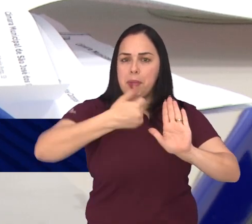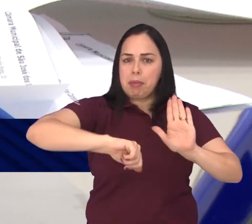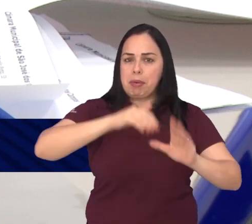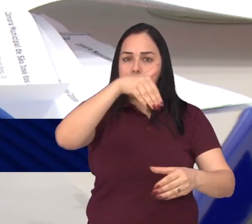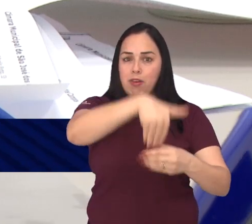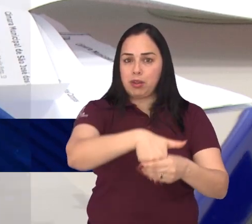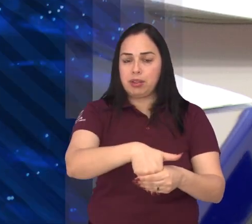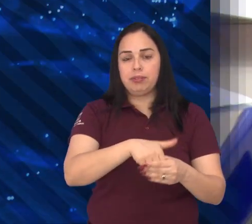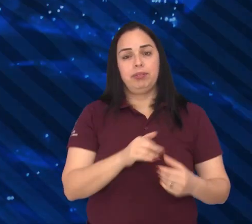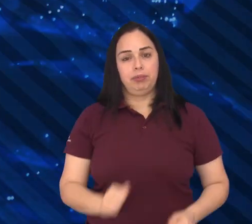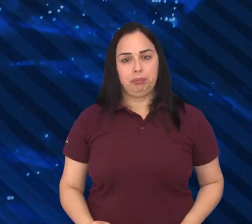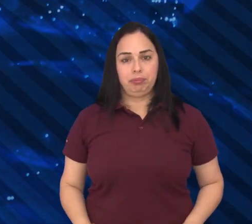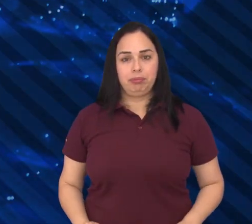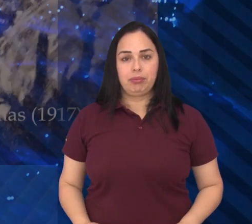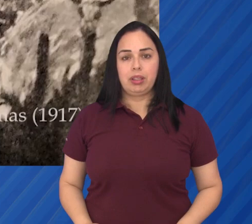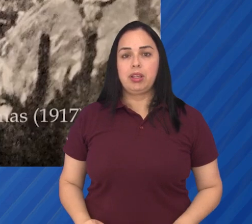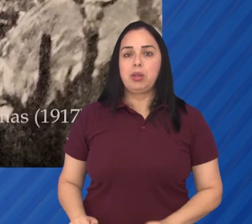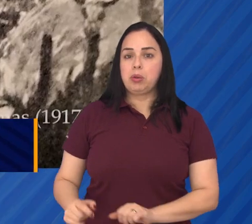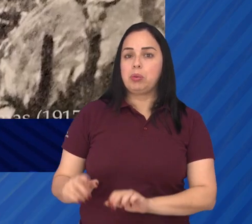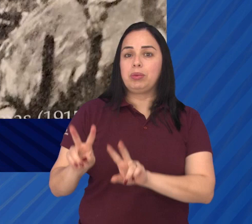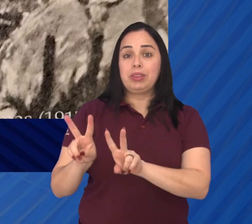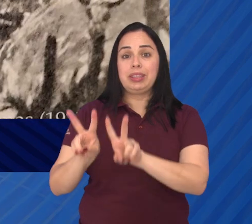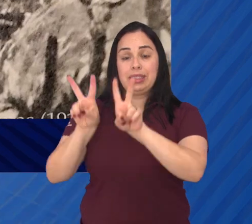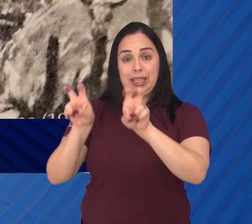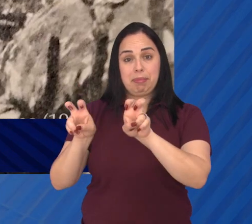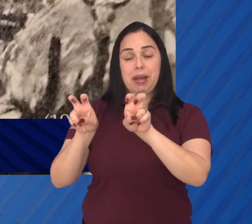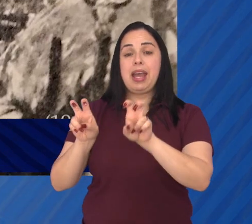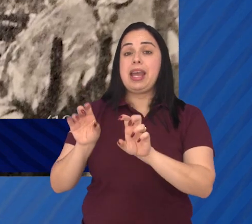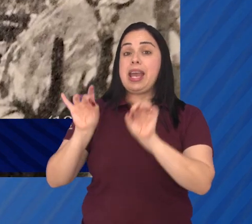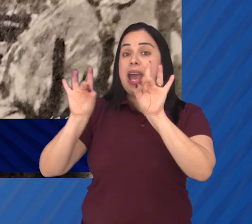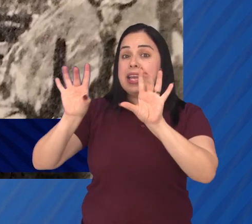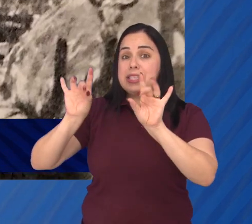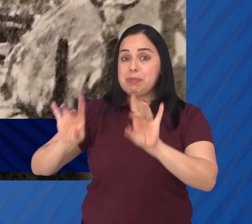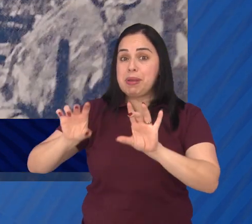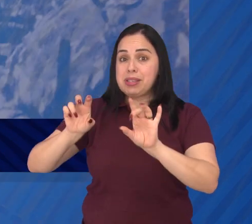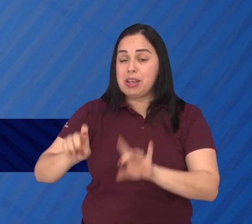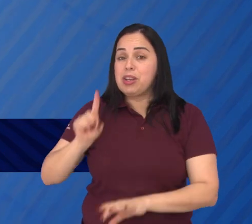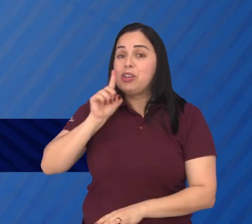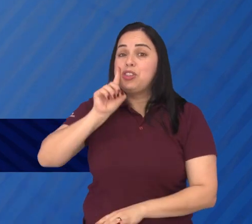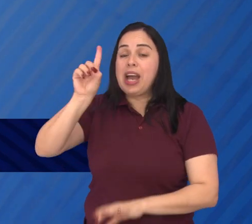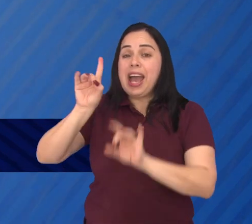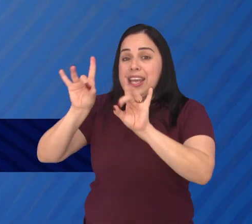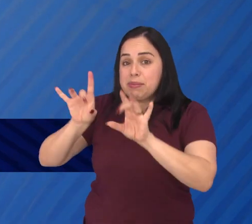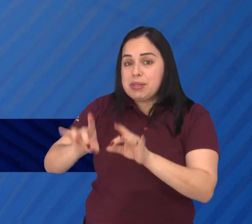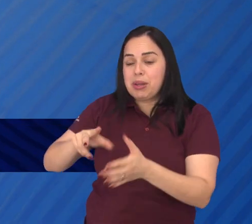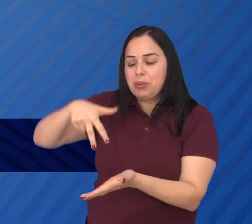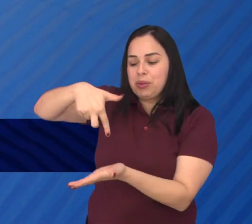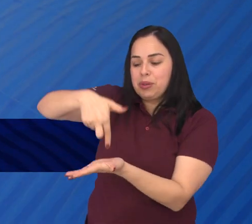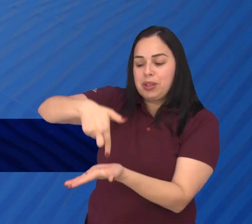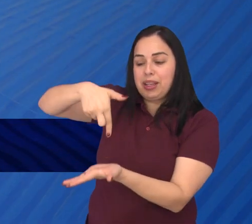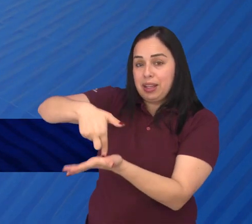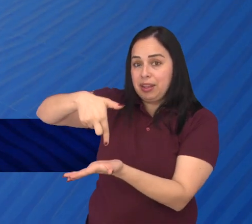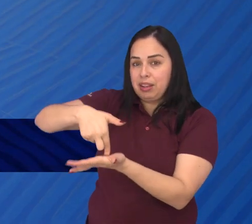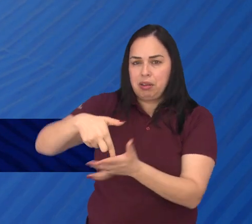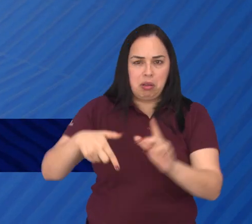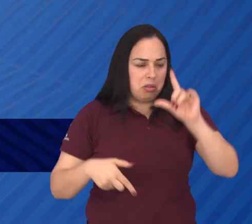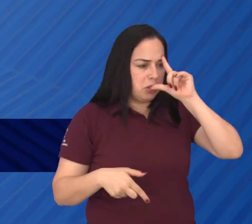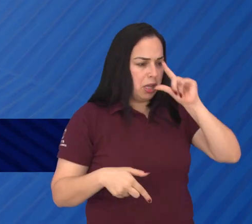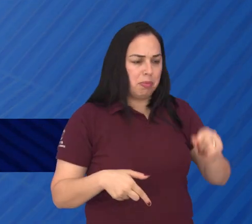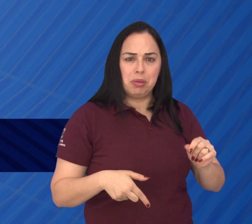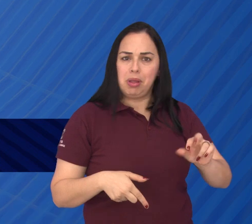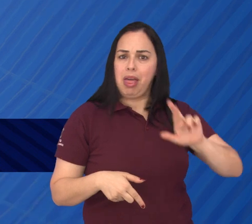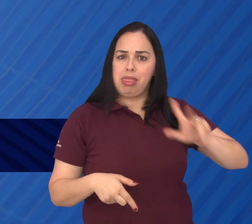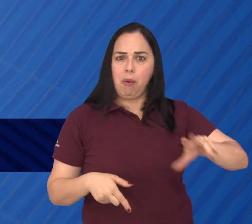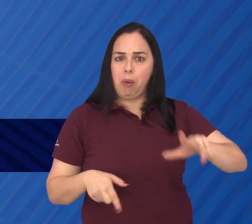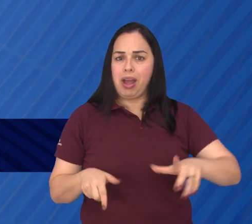de documentos em plenário. E ainda uma matéria especial sobre o Dia do Saci, nada de Dia das Bruxas. Aqui no Brasil, 31